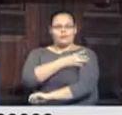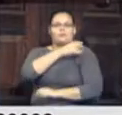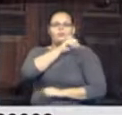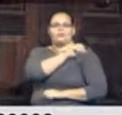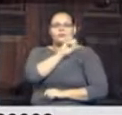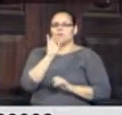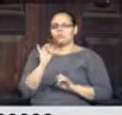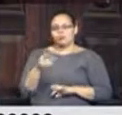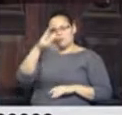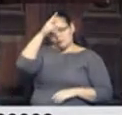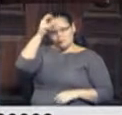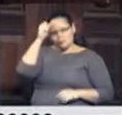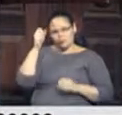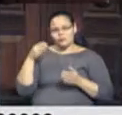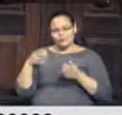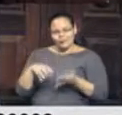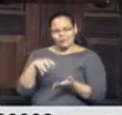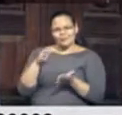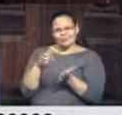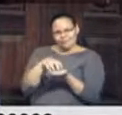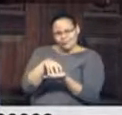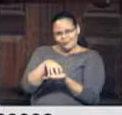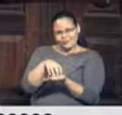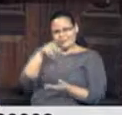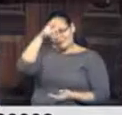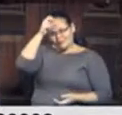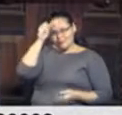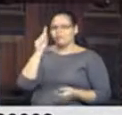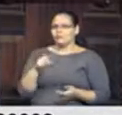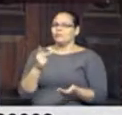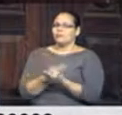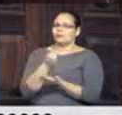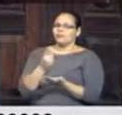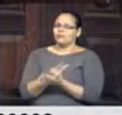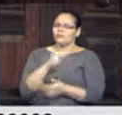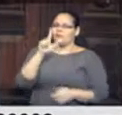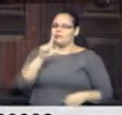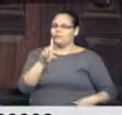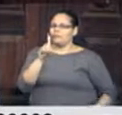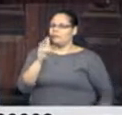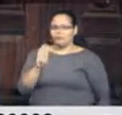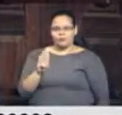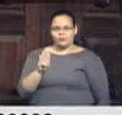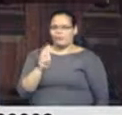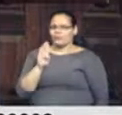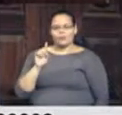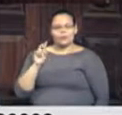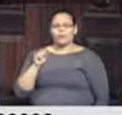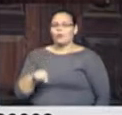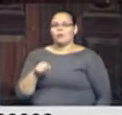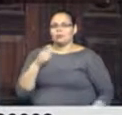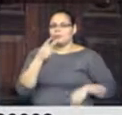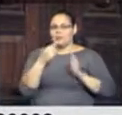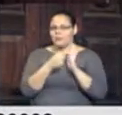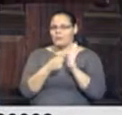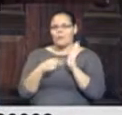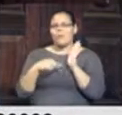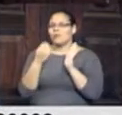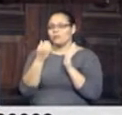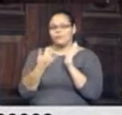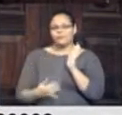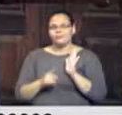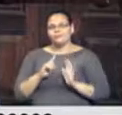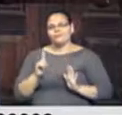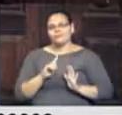dos municípios. É um erro. A LDB, em momento algum, diz que o segundo segmento